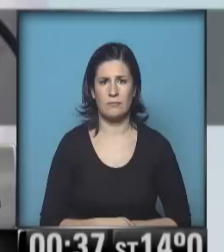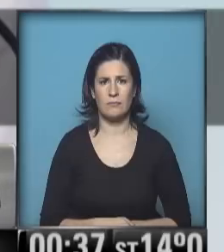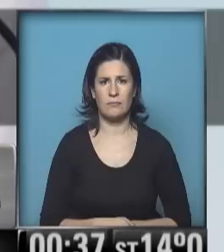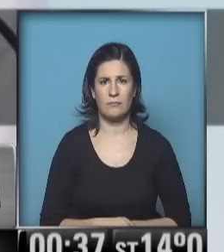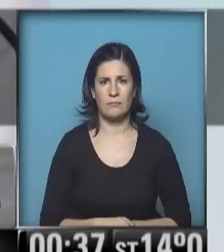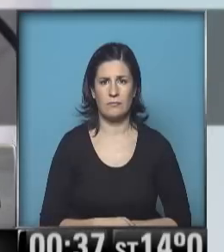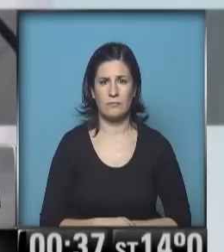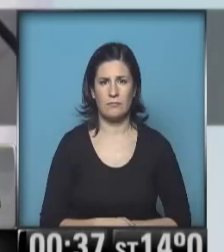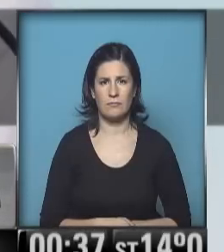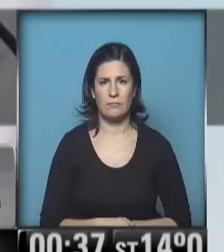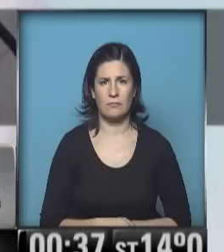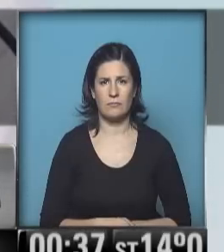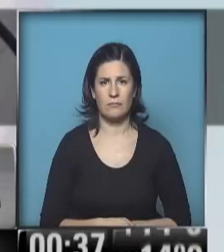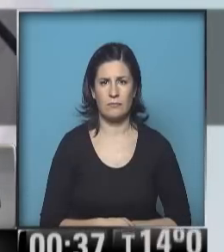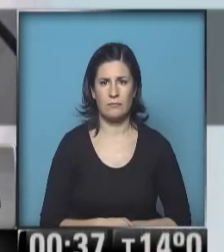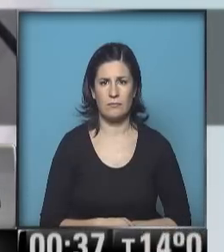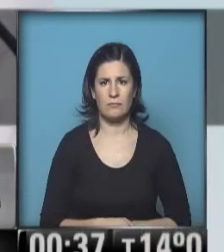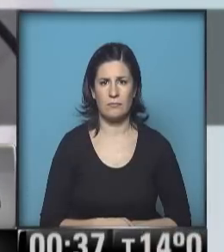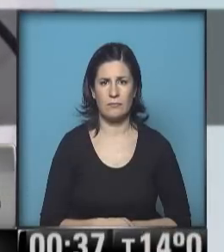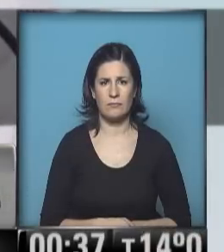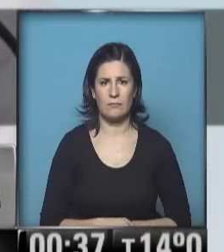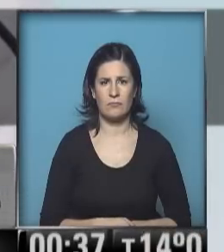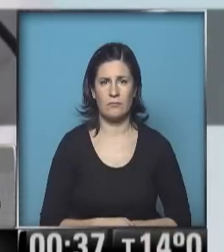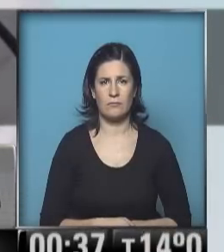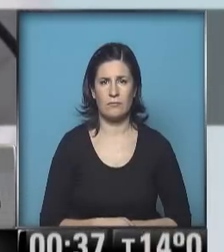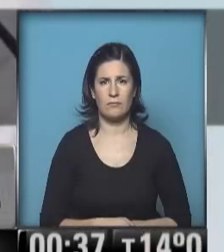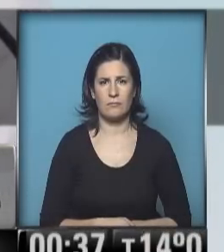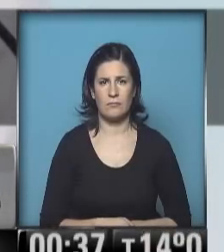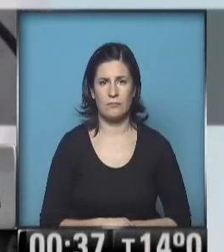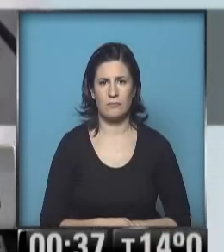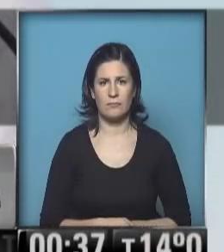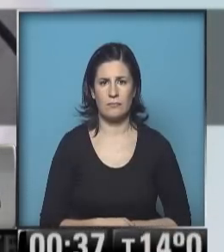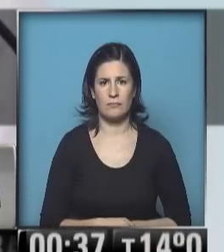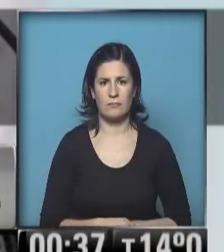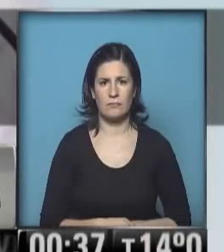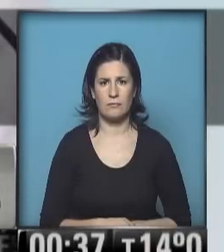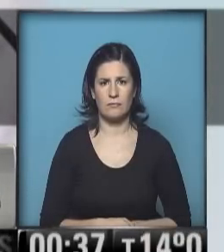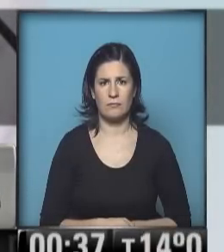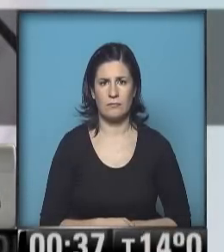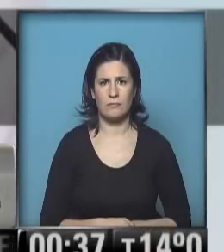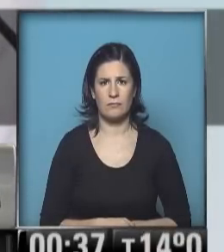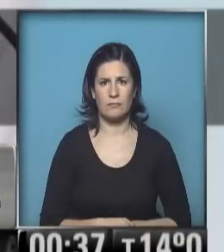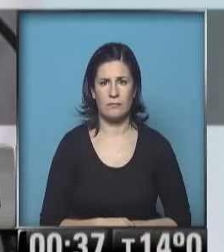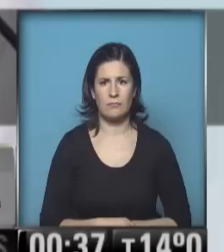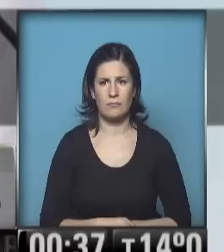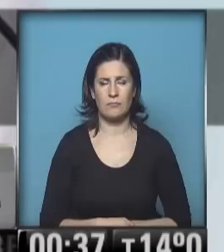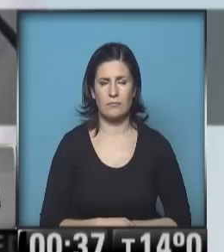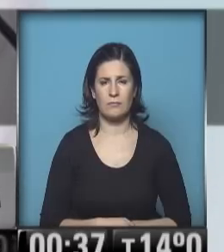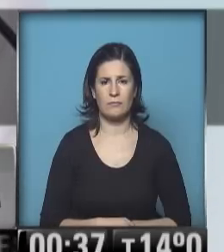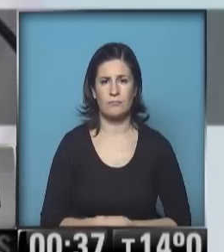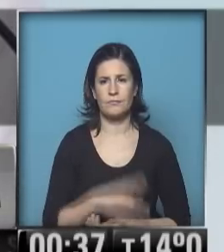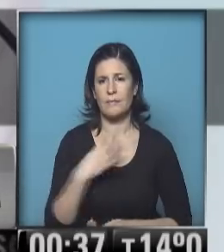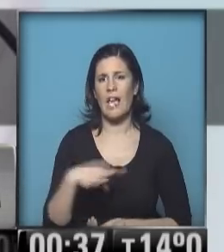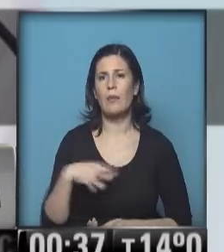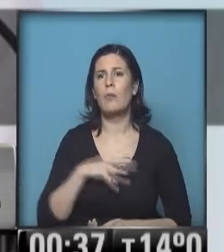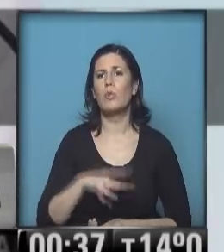serão assumidos a partir dos esforços que iremos fazer, em primeiro lugar, para que o nosso país